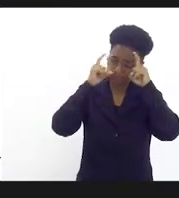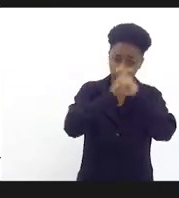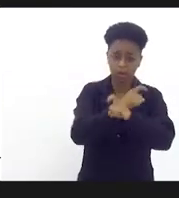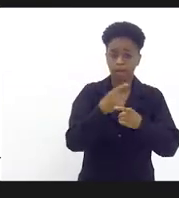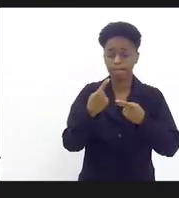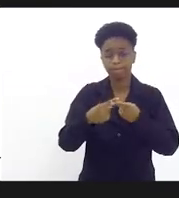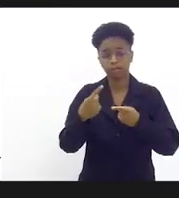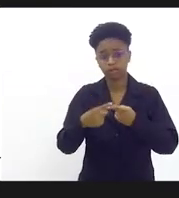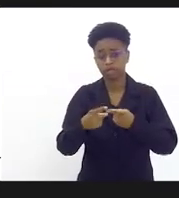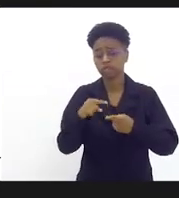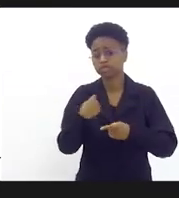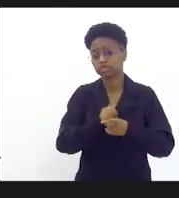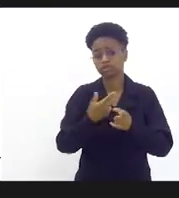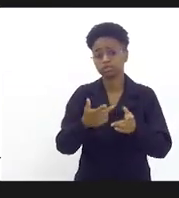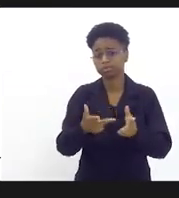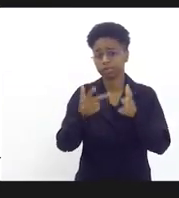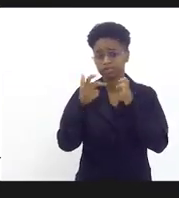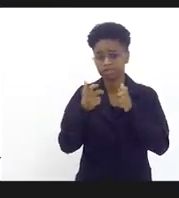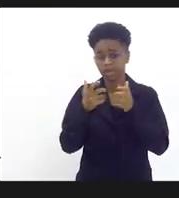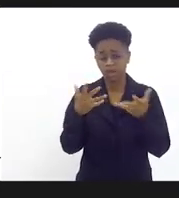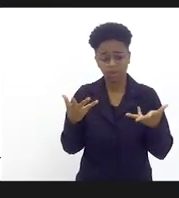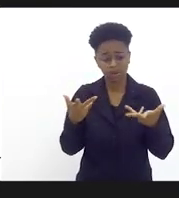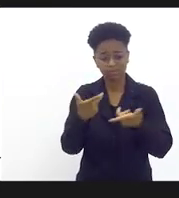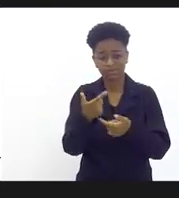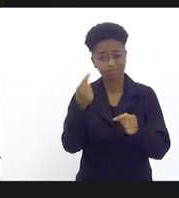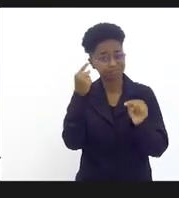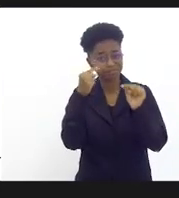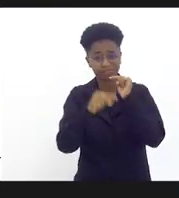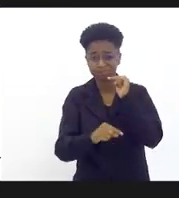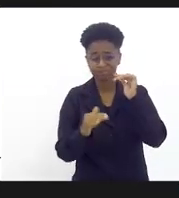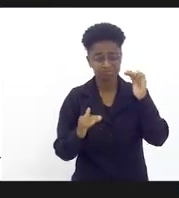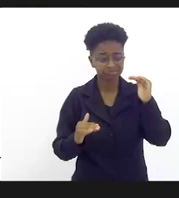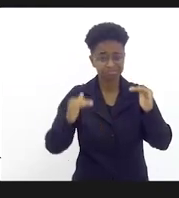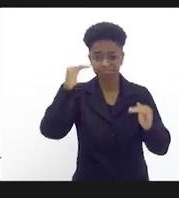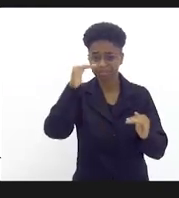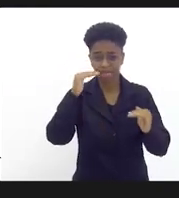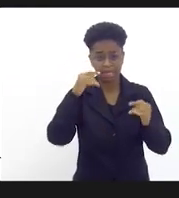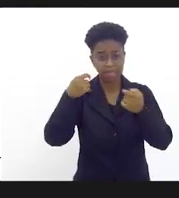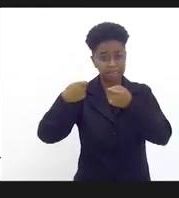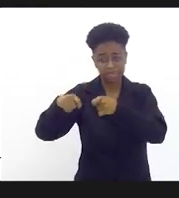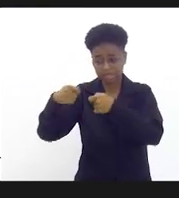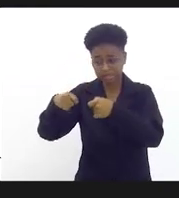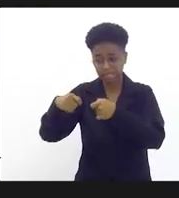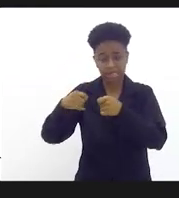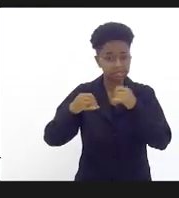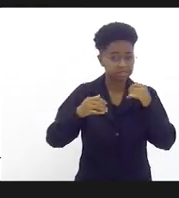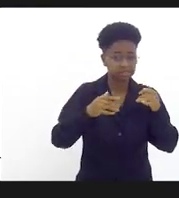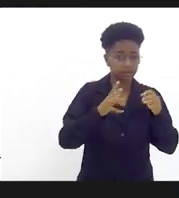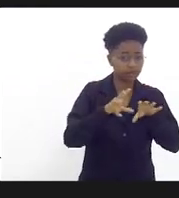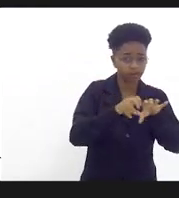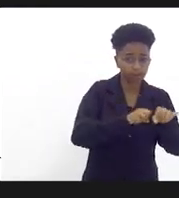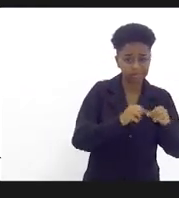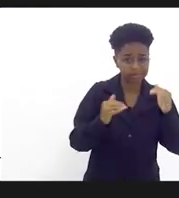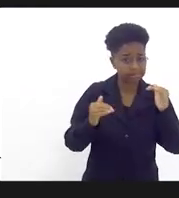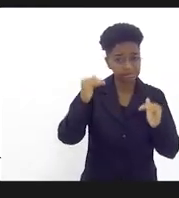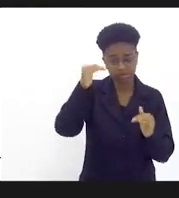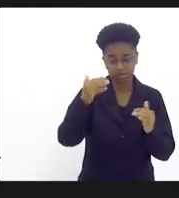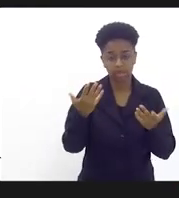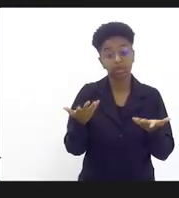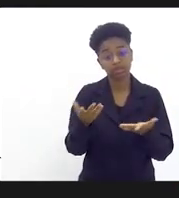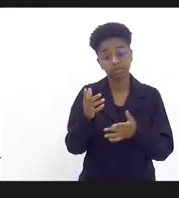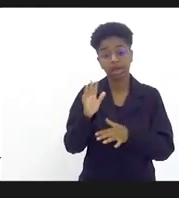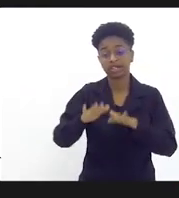porque a gente vê que as qualificações não condizem com as necessidades daquela função. Então, tem vagas que você, para